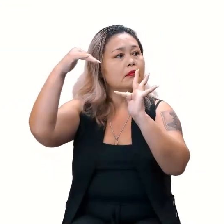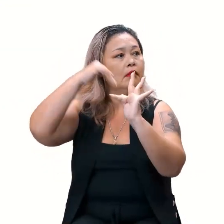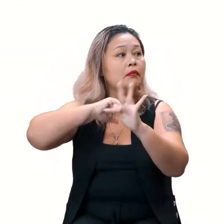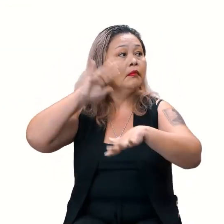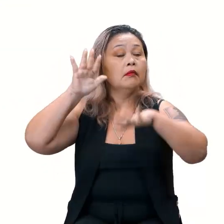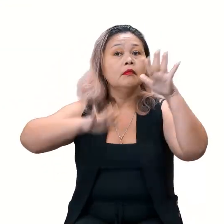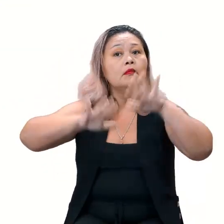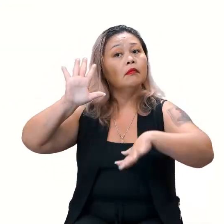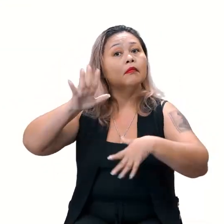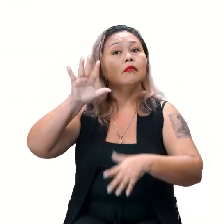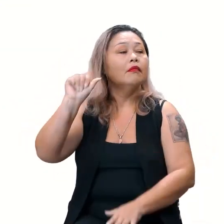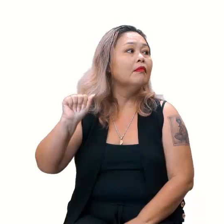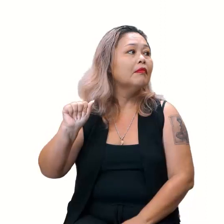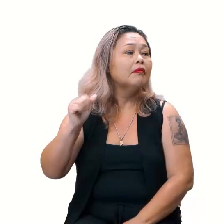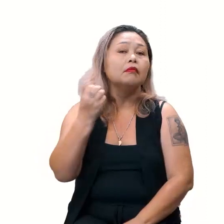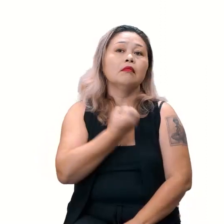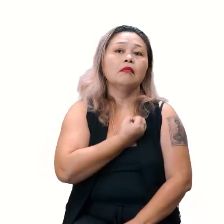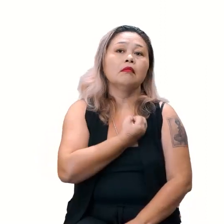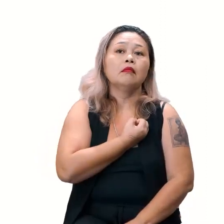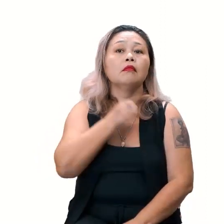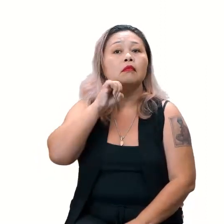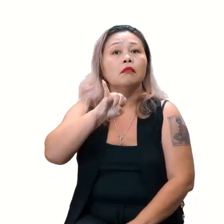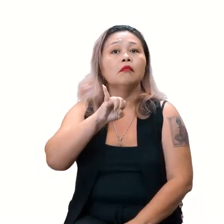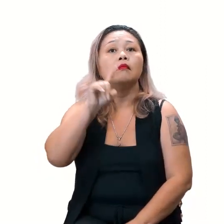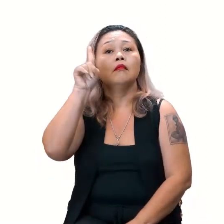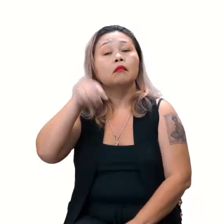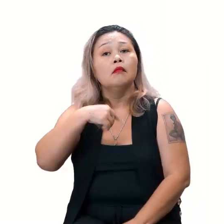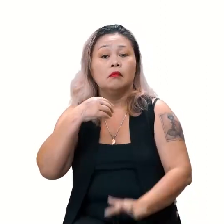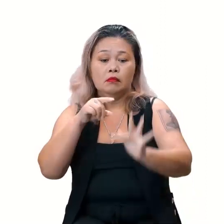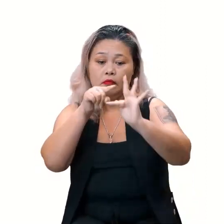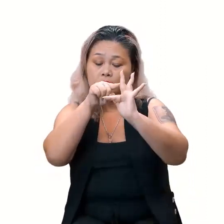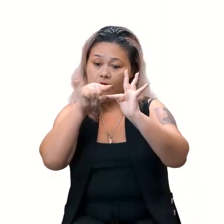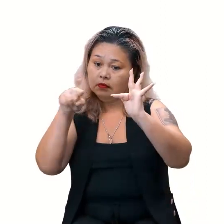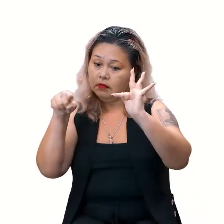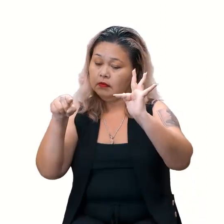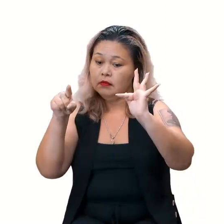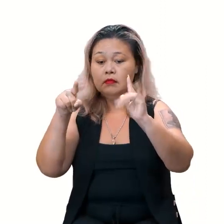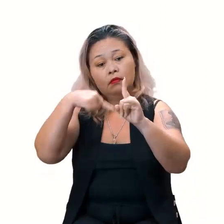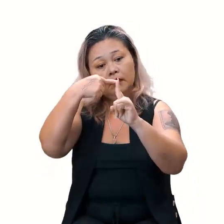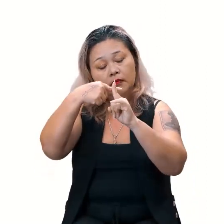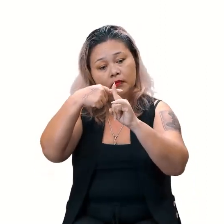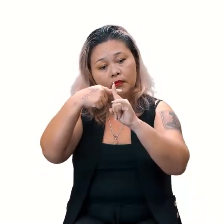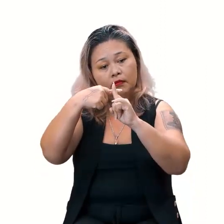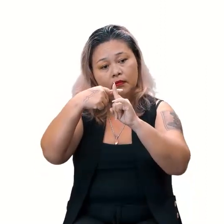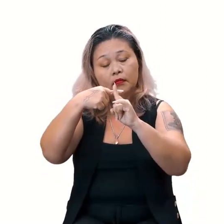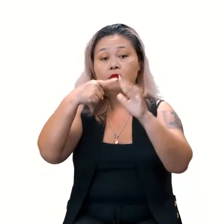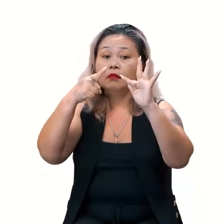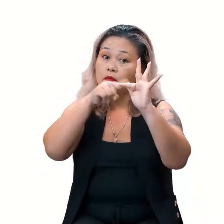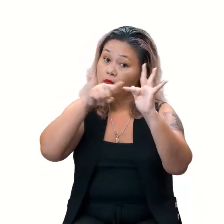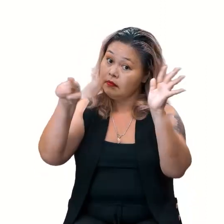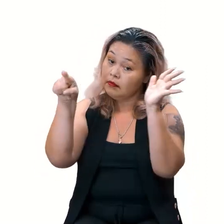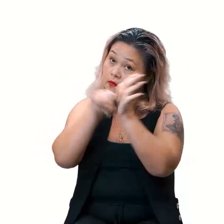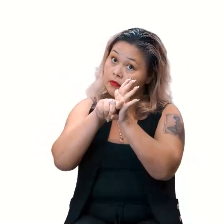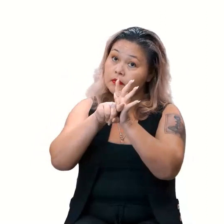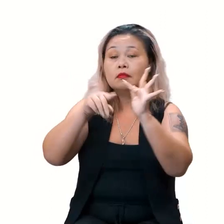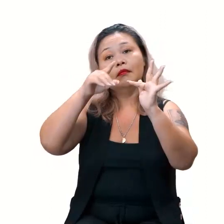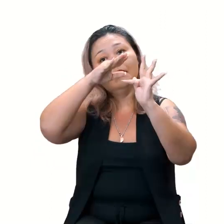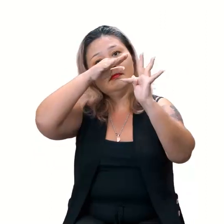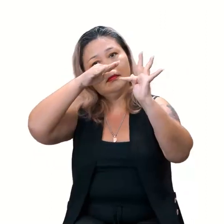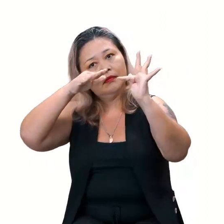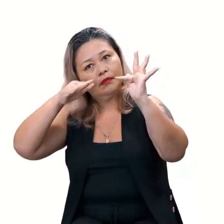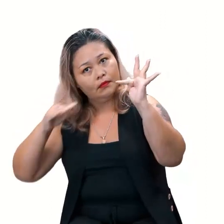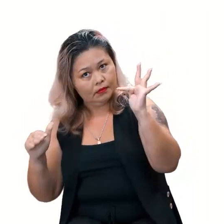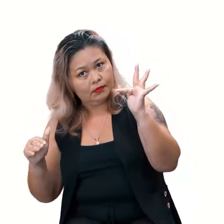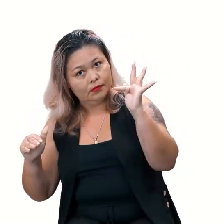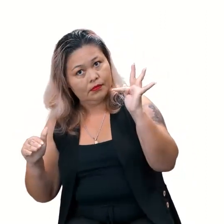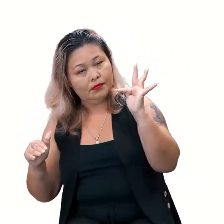valor de A. Ou seja, se o A é positivo, crescente. Se o A é negativo,